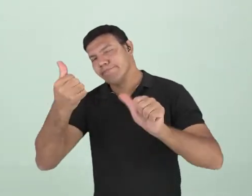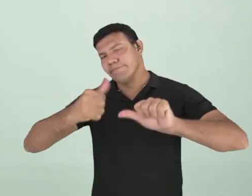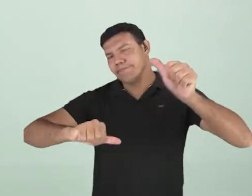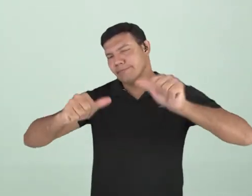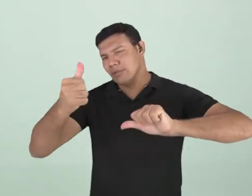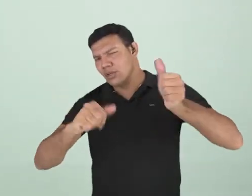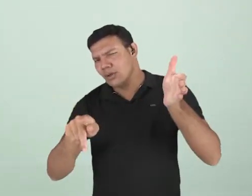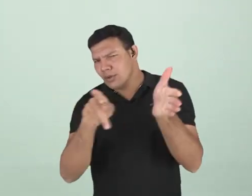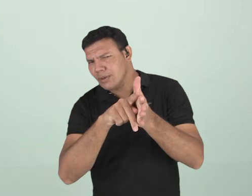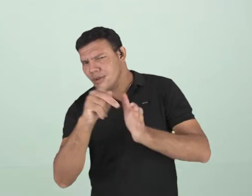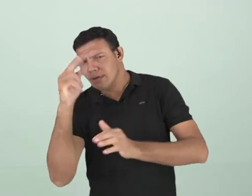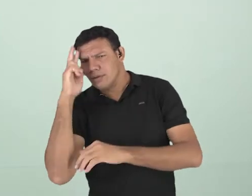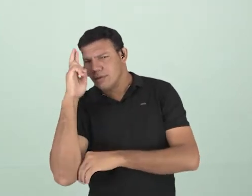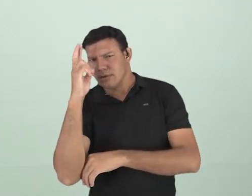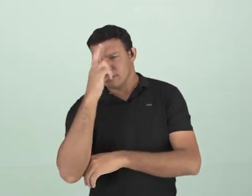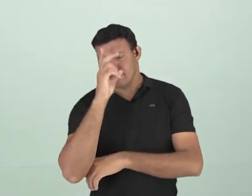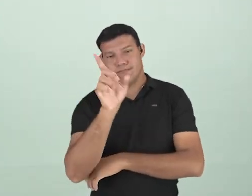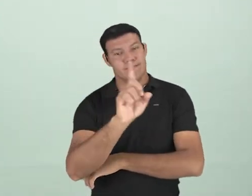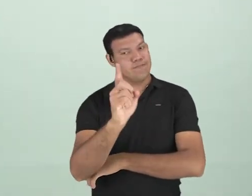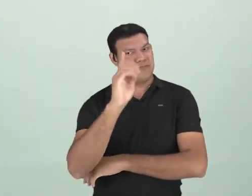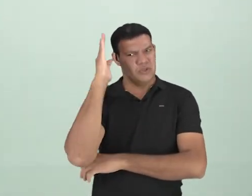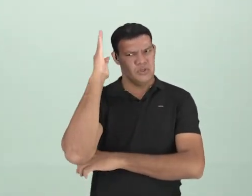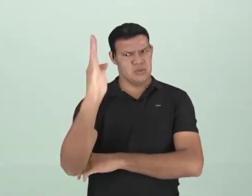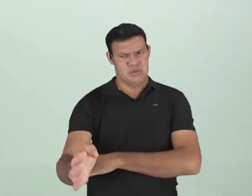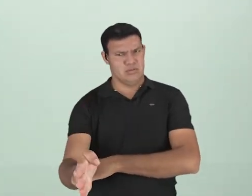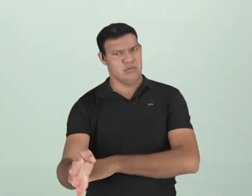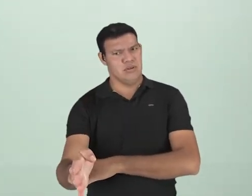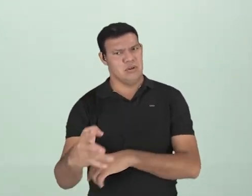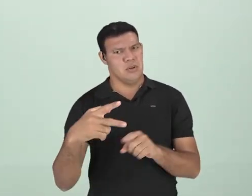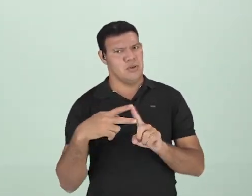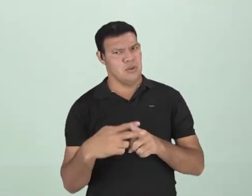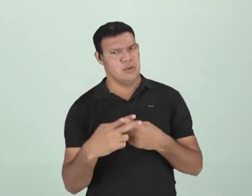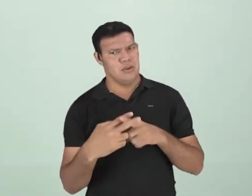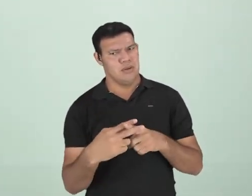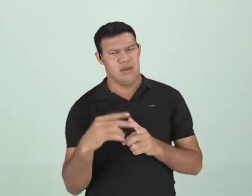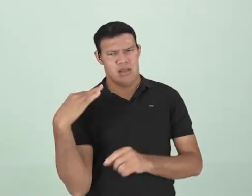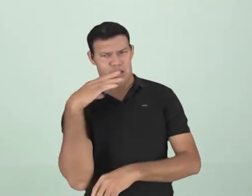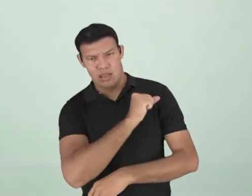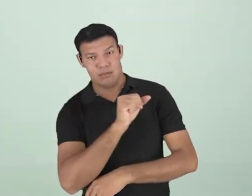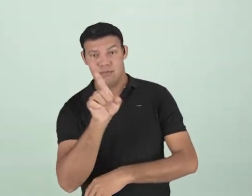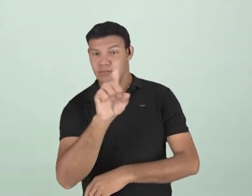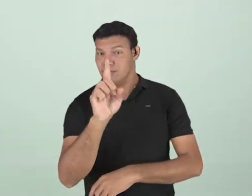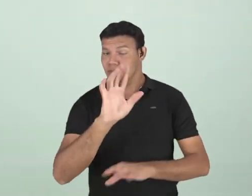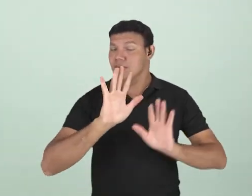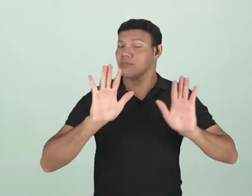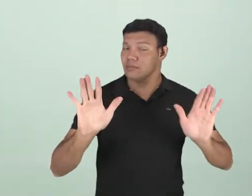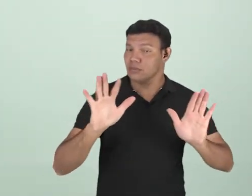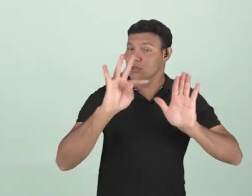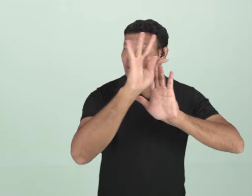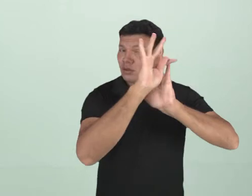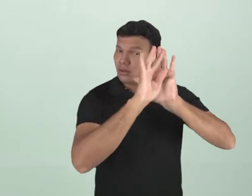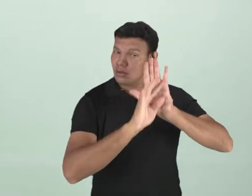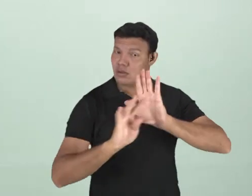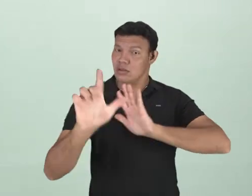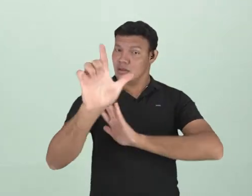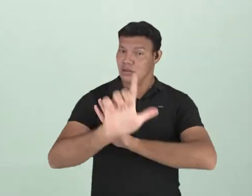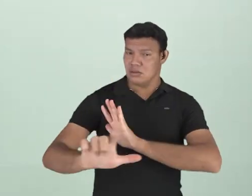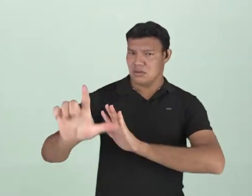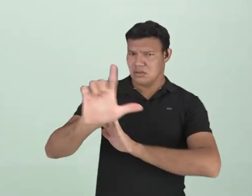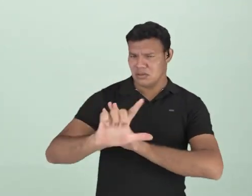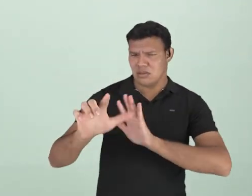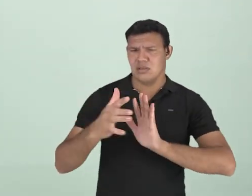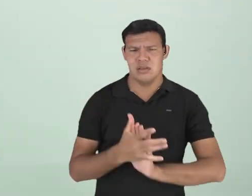da história. Não, não é direta, não é mecânica e tampouco imediata. Por isso, um texto literário ela não